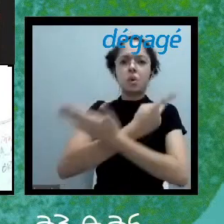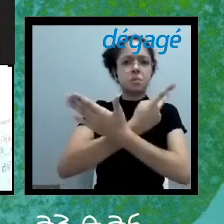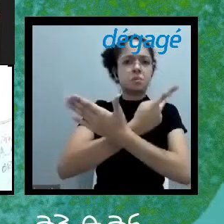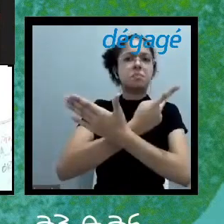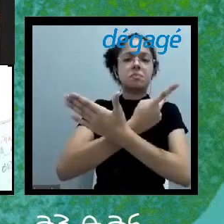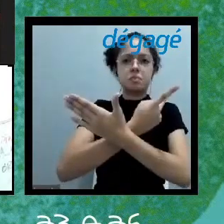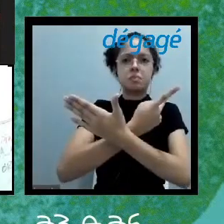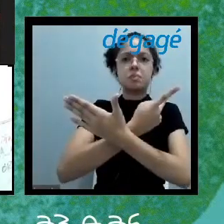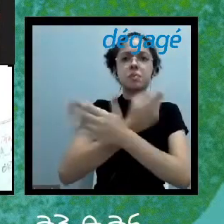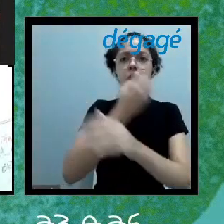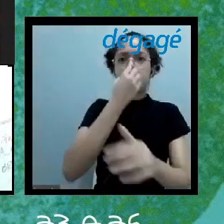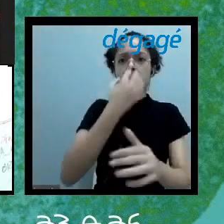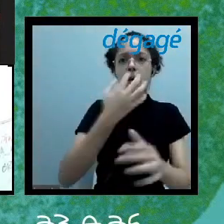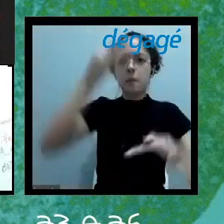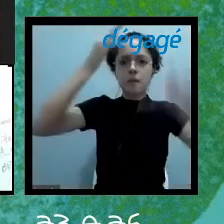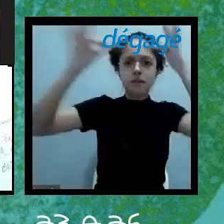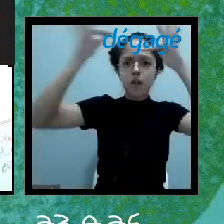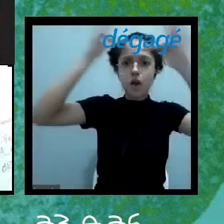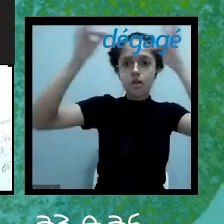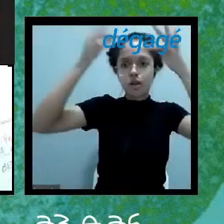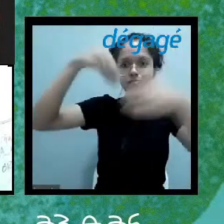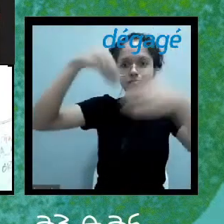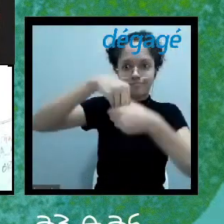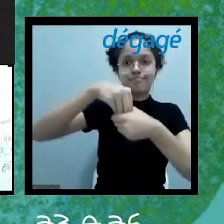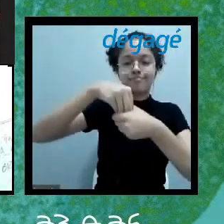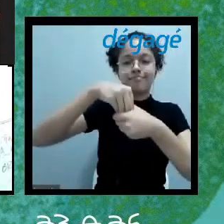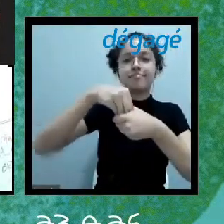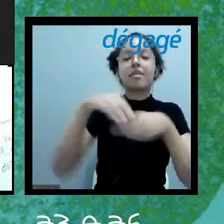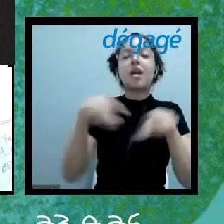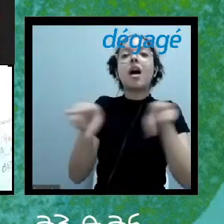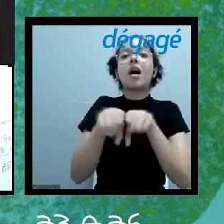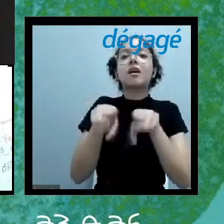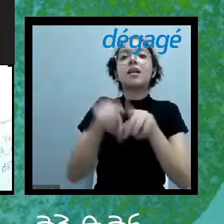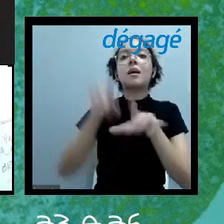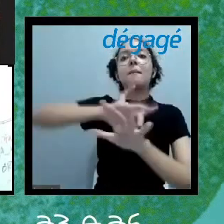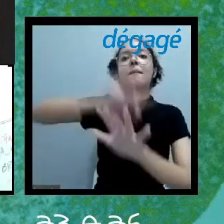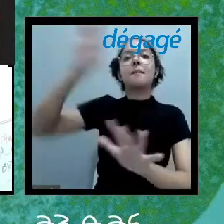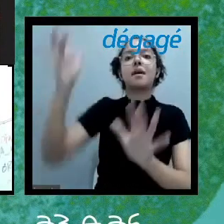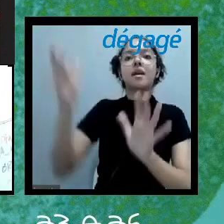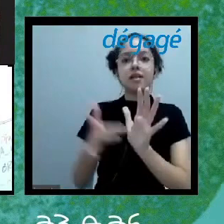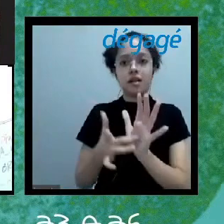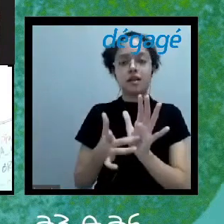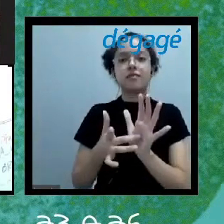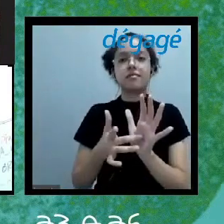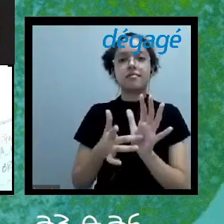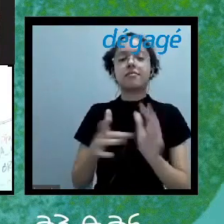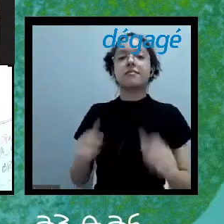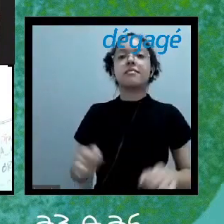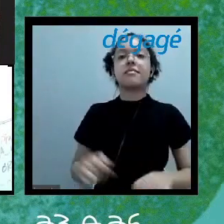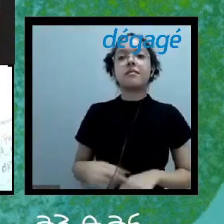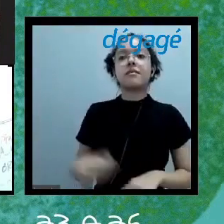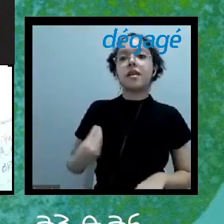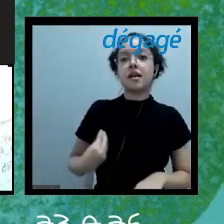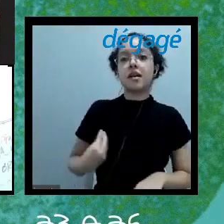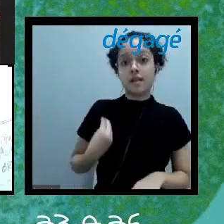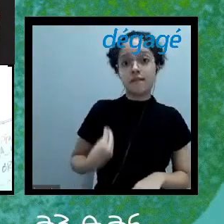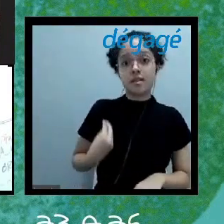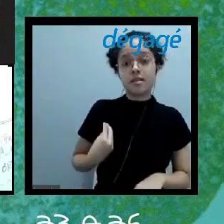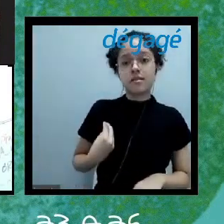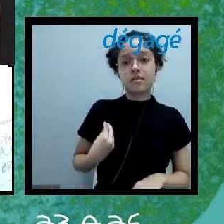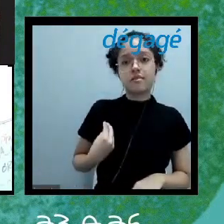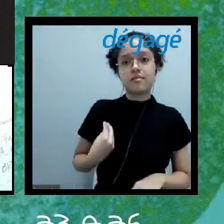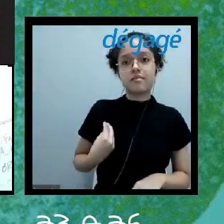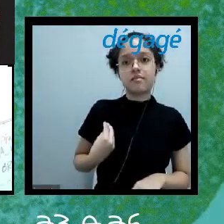sentido filosófico. Lembremos aqui uma metáfora. Na vida, ao